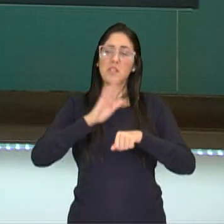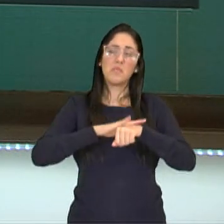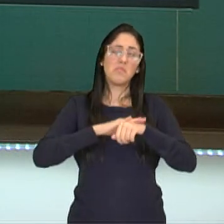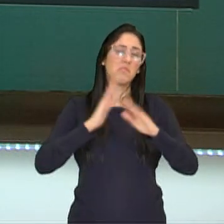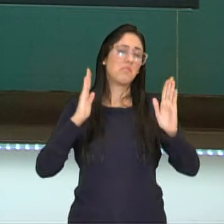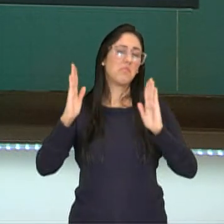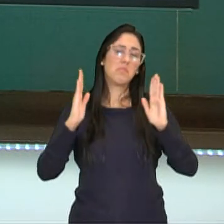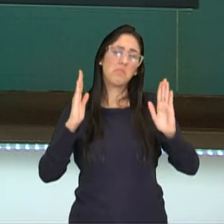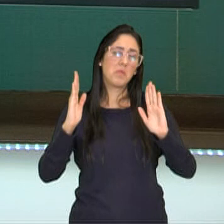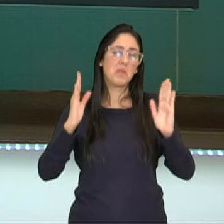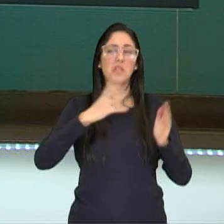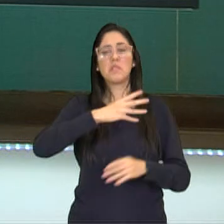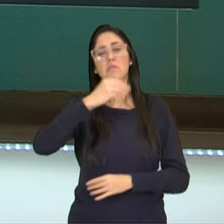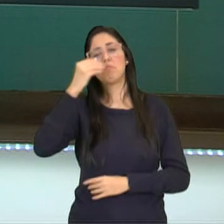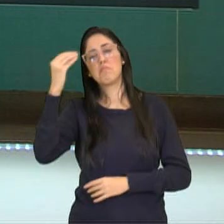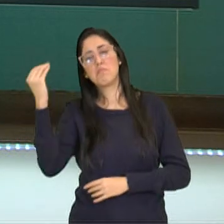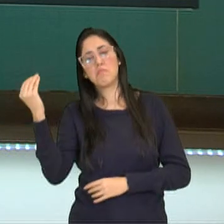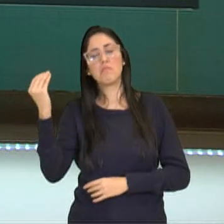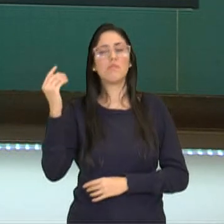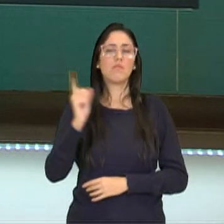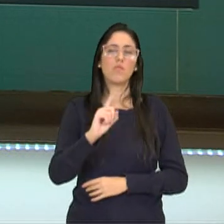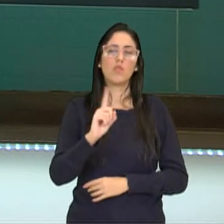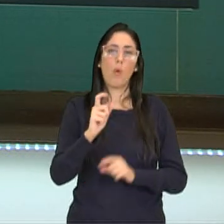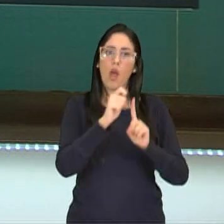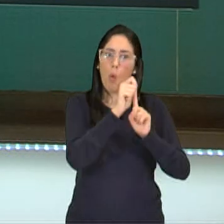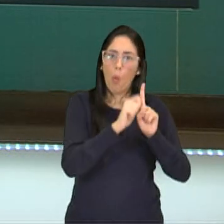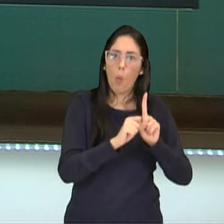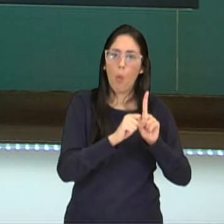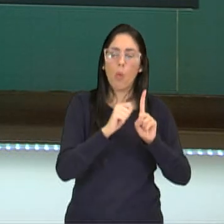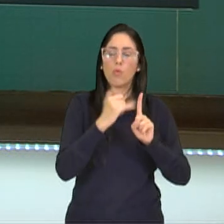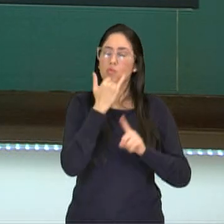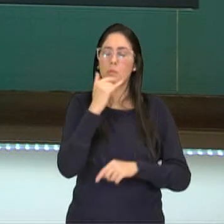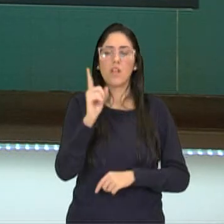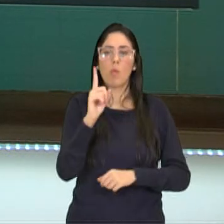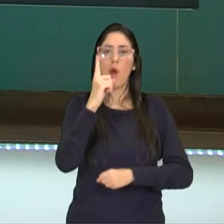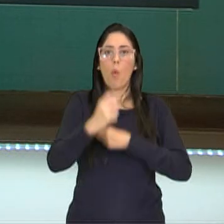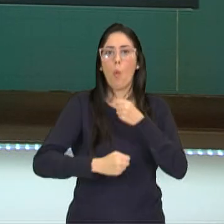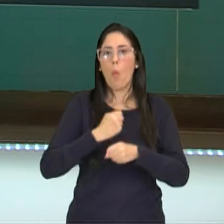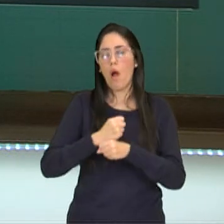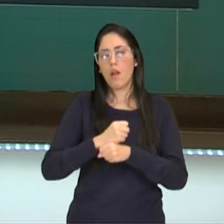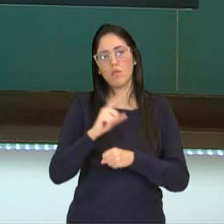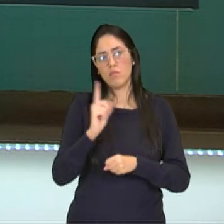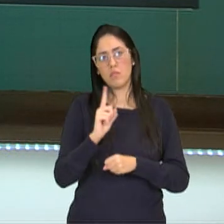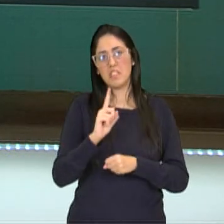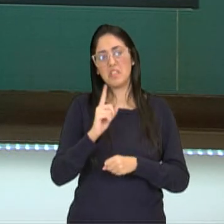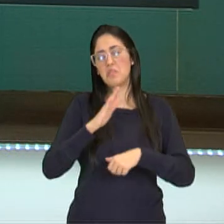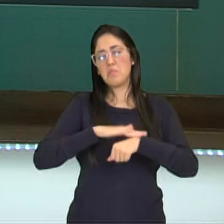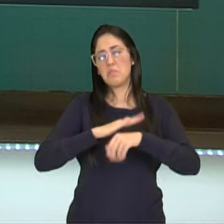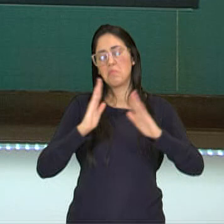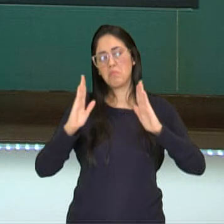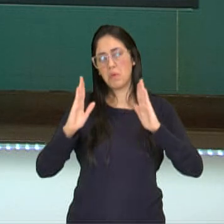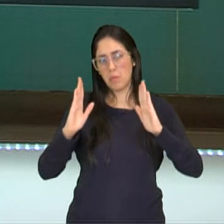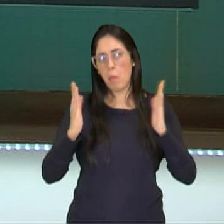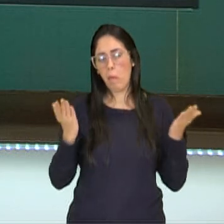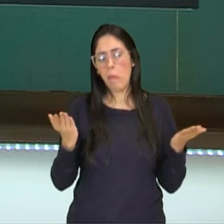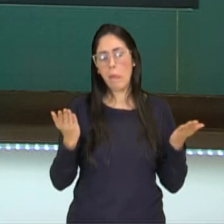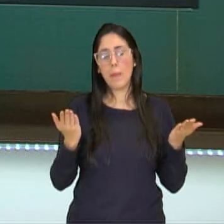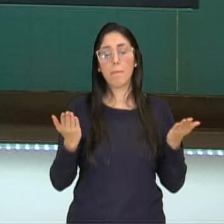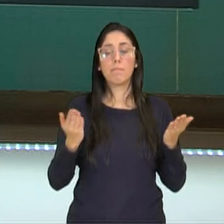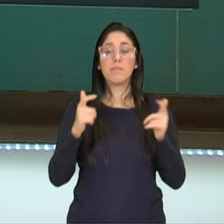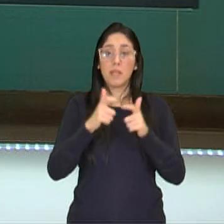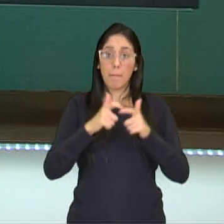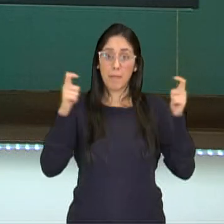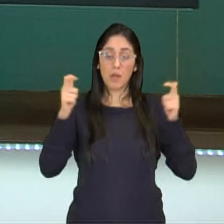não ocorre durante os 12 meses do ano. Que orçamento a gente vai ver? Normalmente, a gente faz o orçamento mensal,